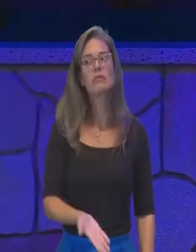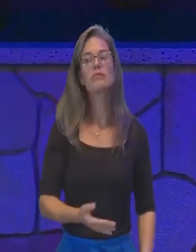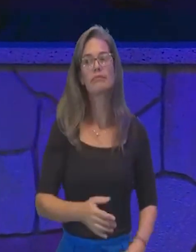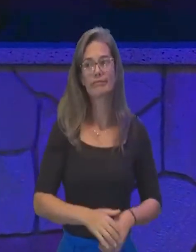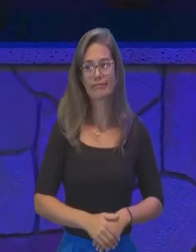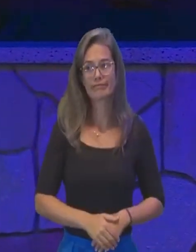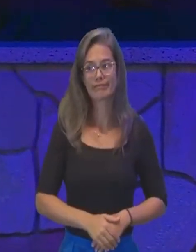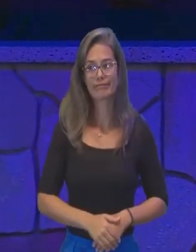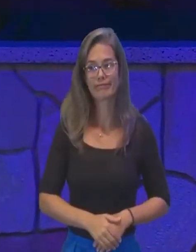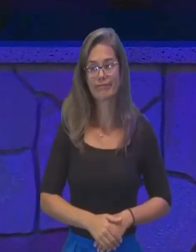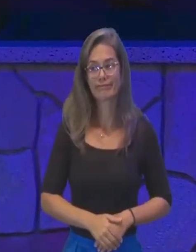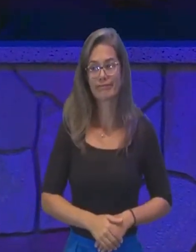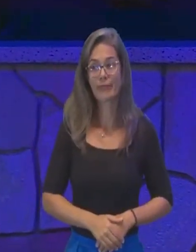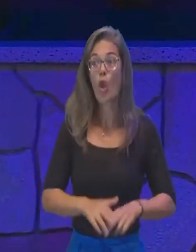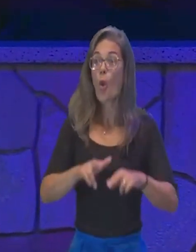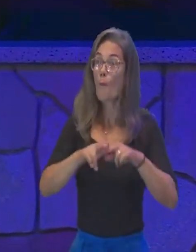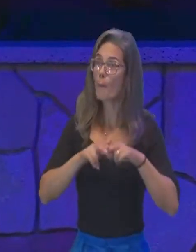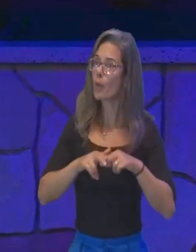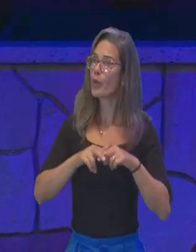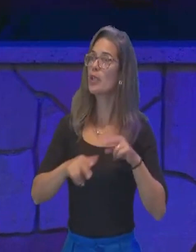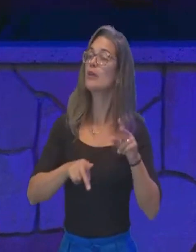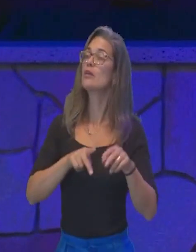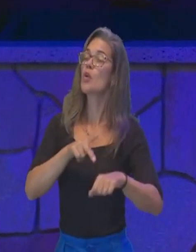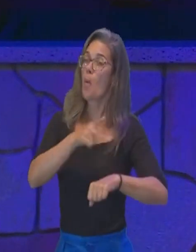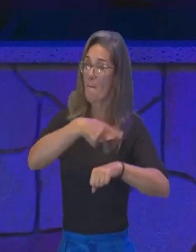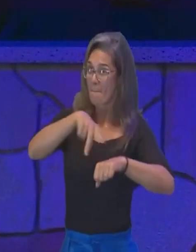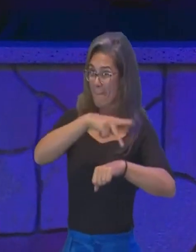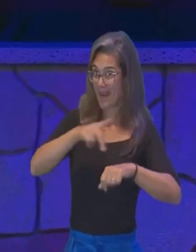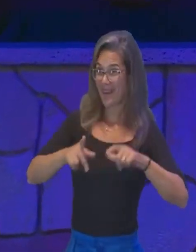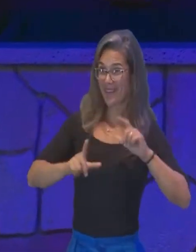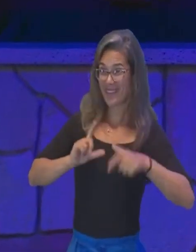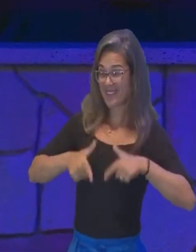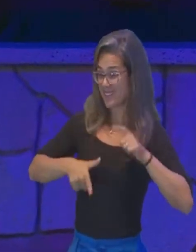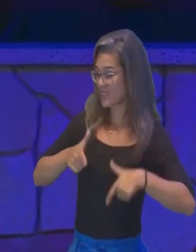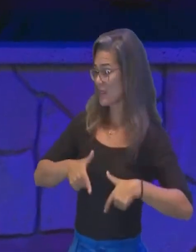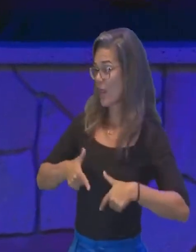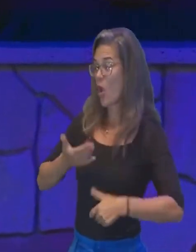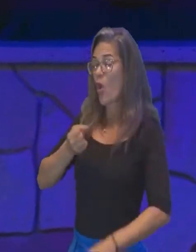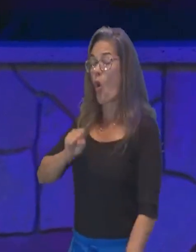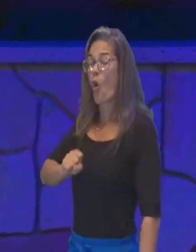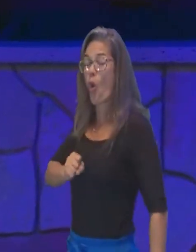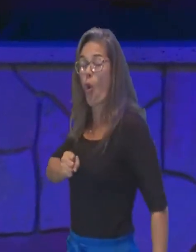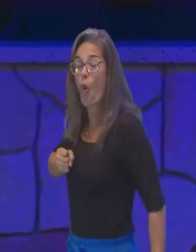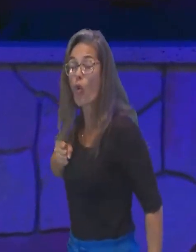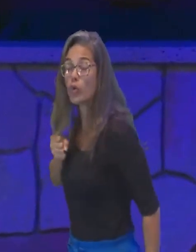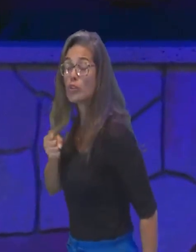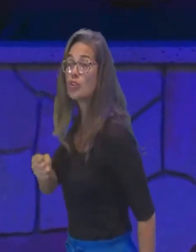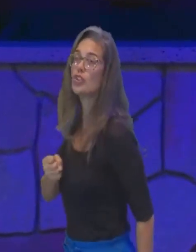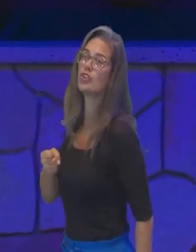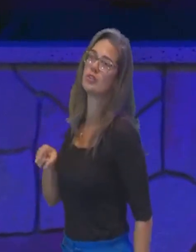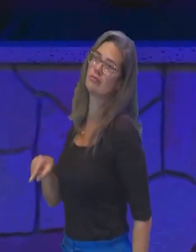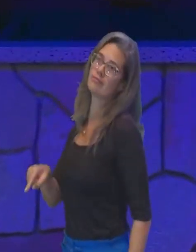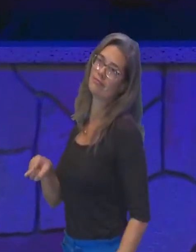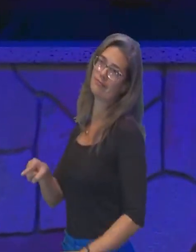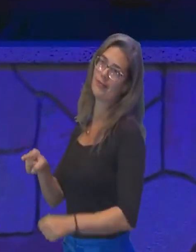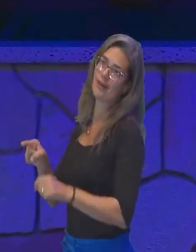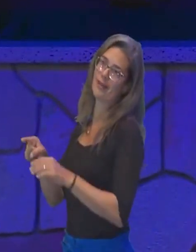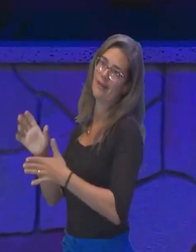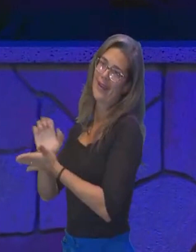inimigo número 1 do Estado de Israel. Ele foi duramente perseguido pelo rei